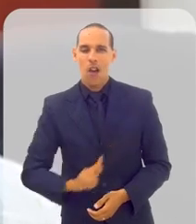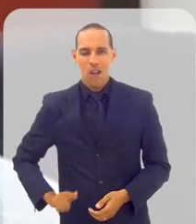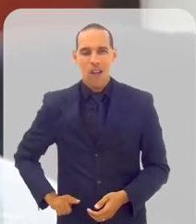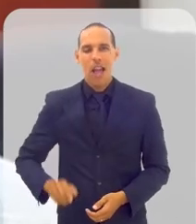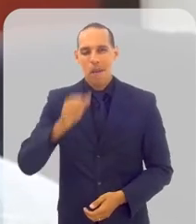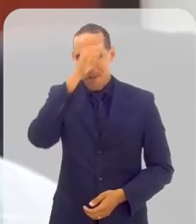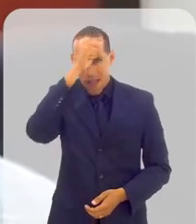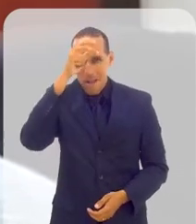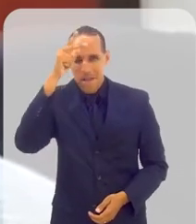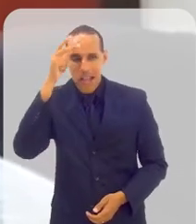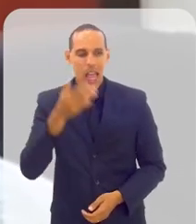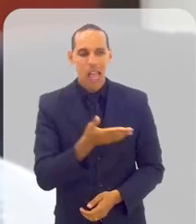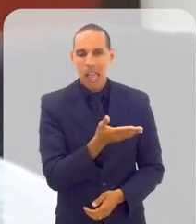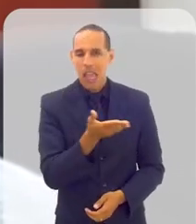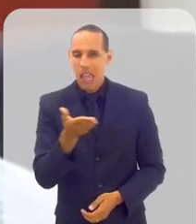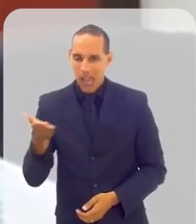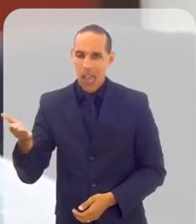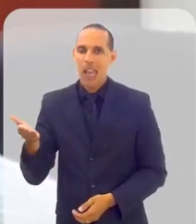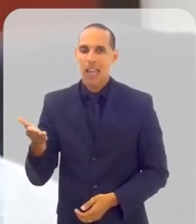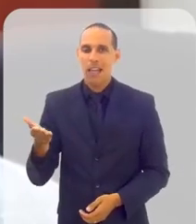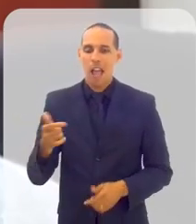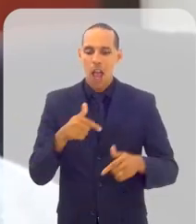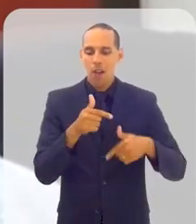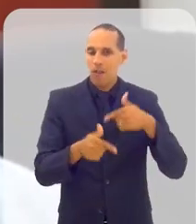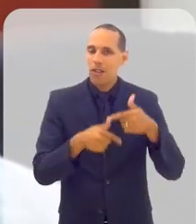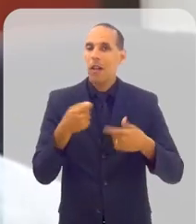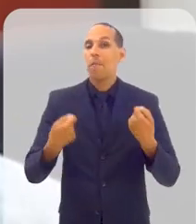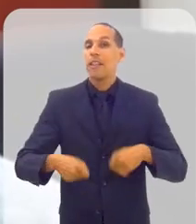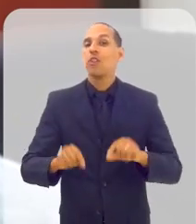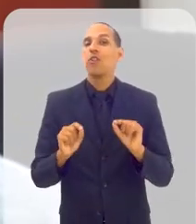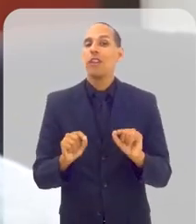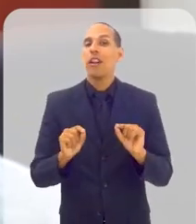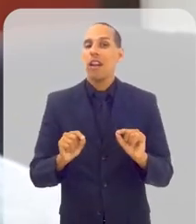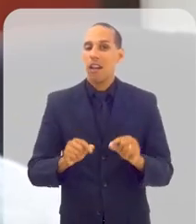eles realmente desempenhem aí essa função